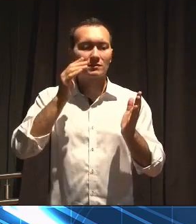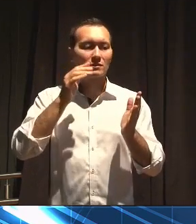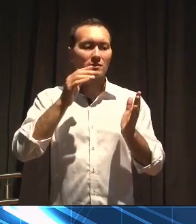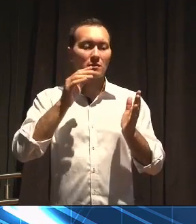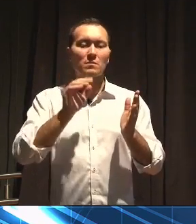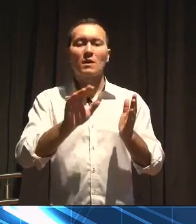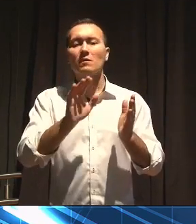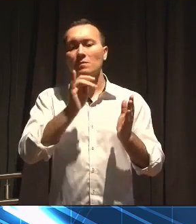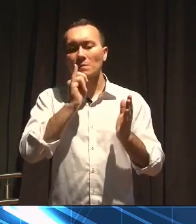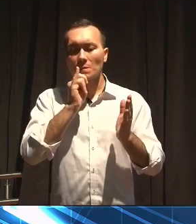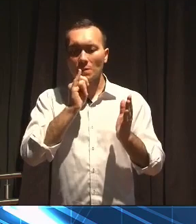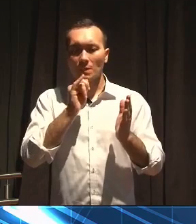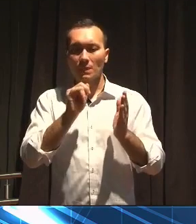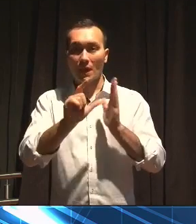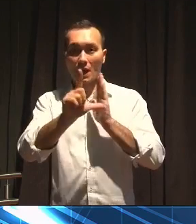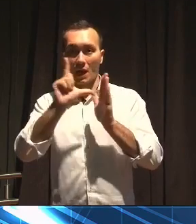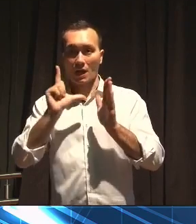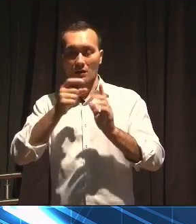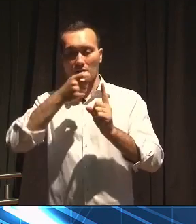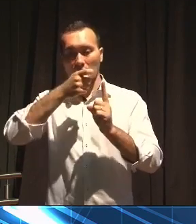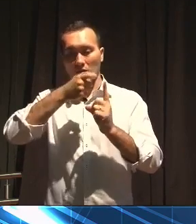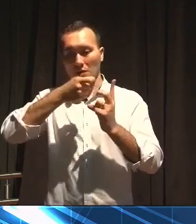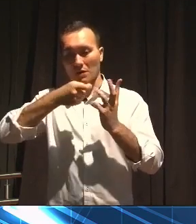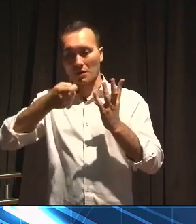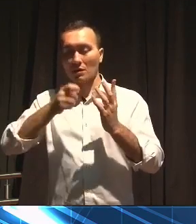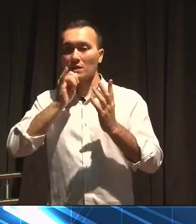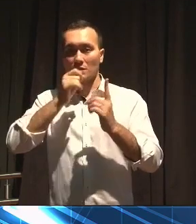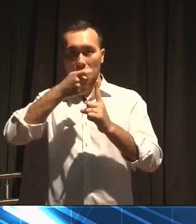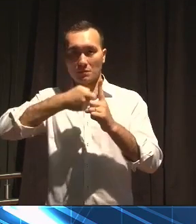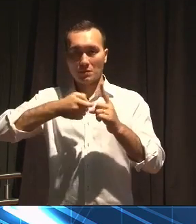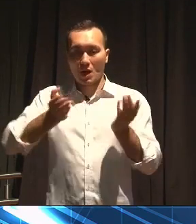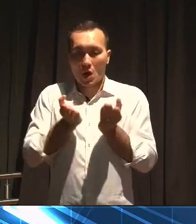toda uma evolução do mês em relação